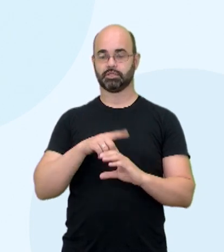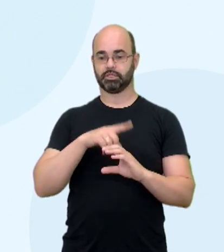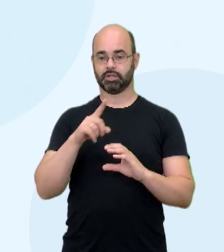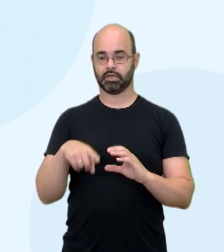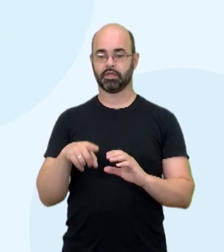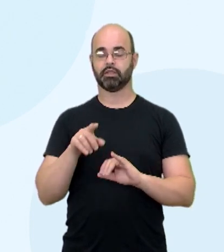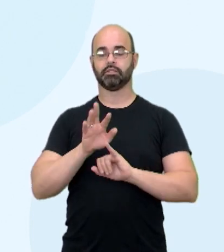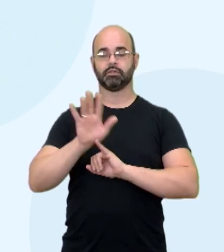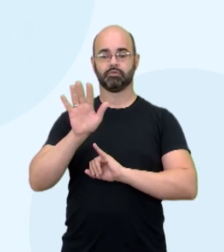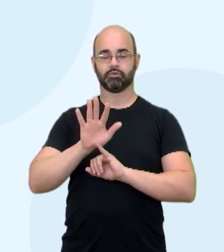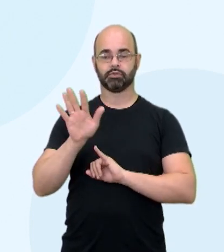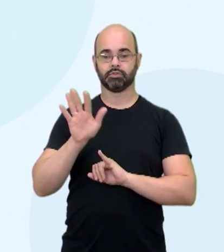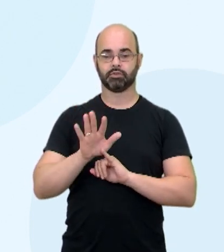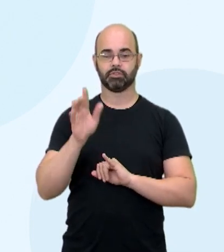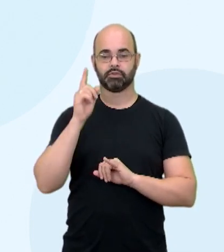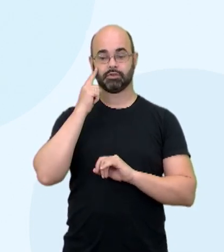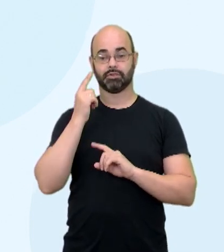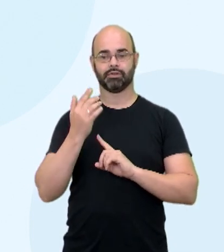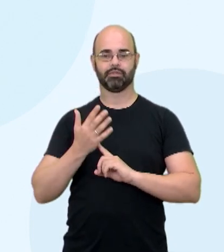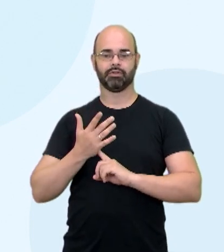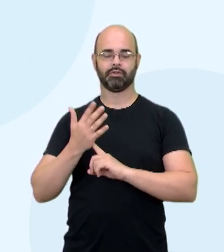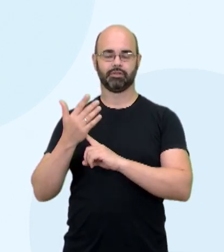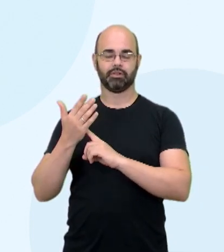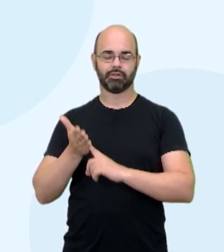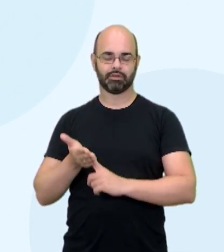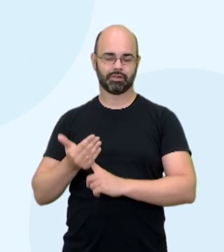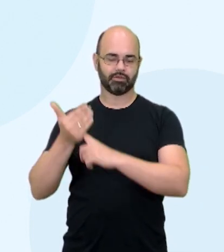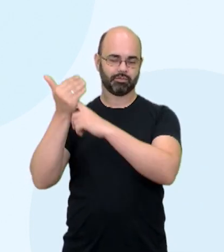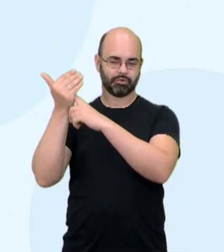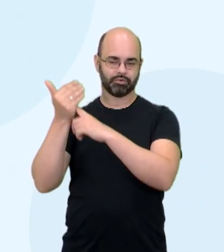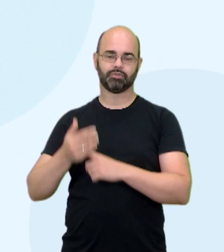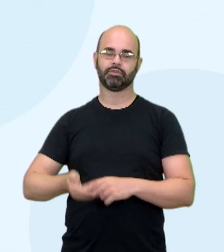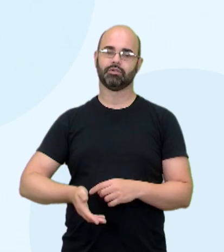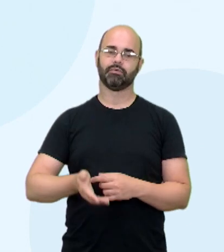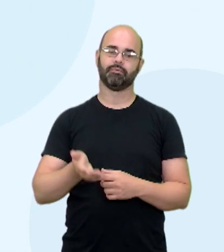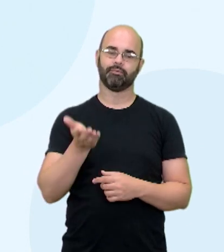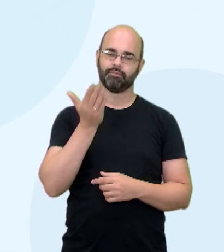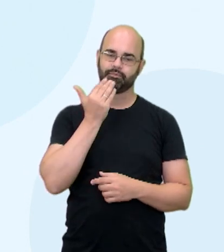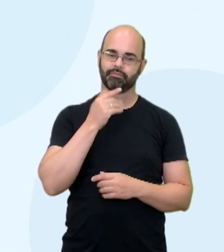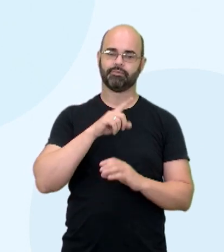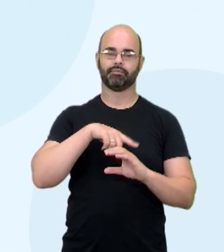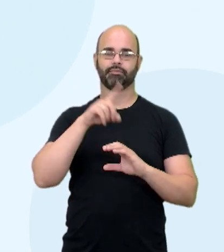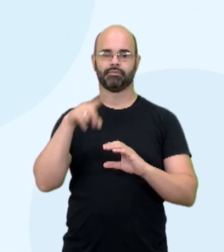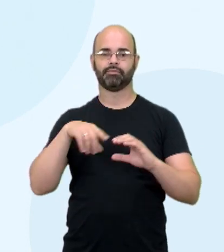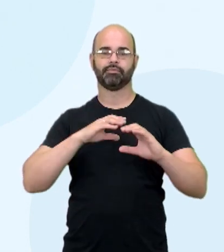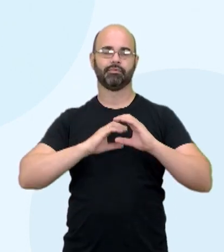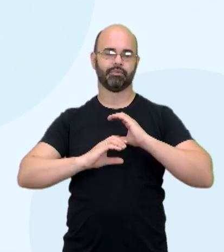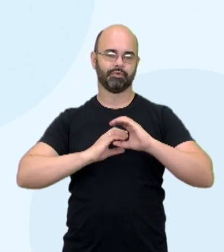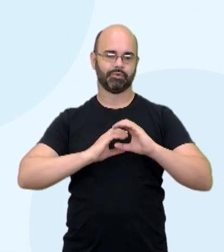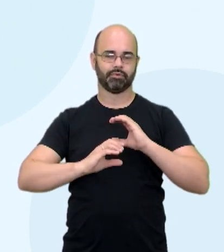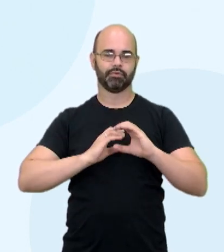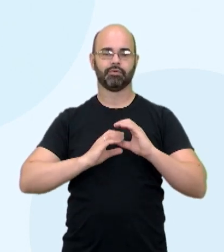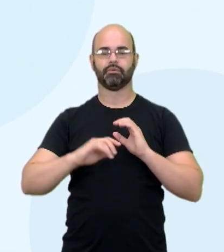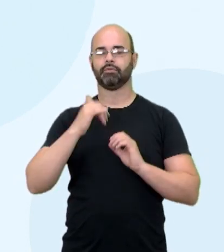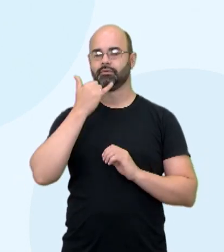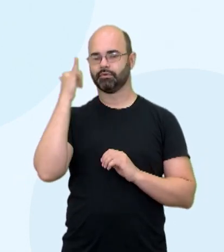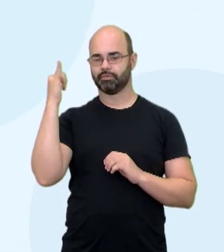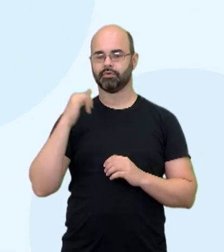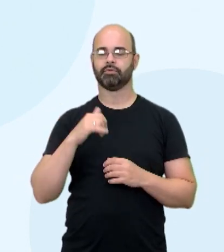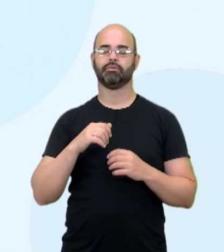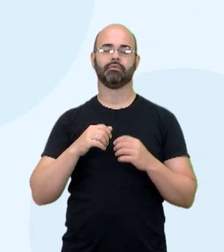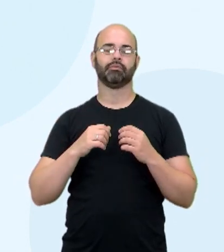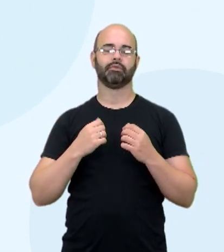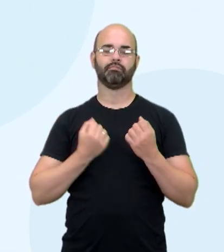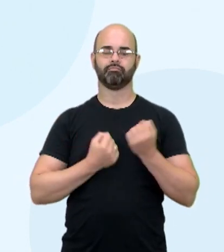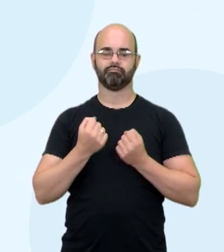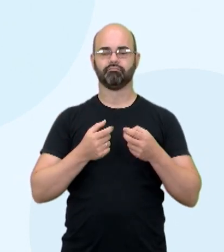ó, tecnologia, alimentação, ciência, comunicação, energia, transporte, tudo